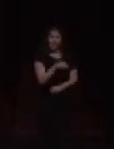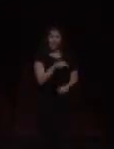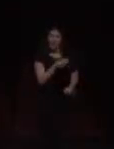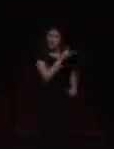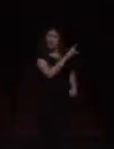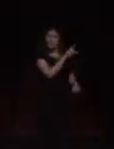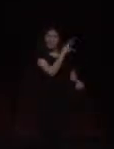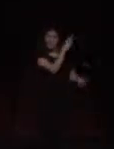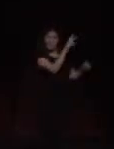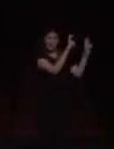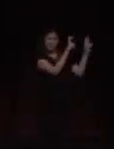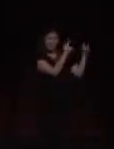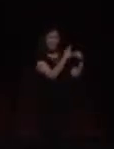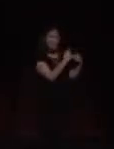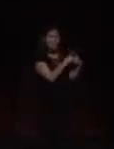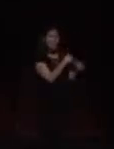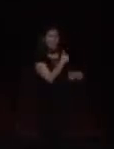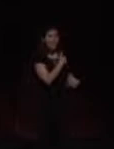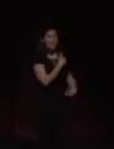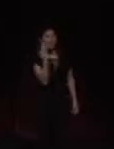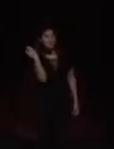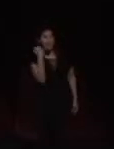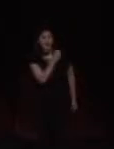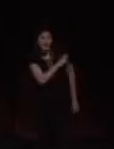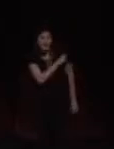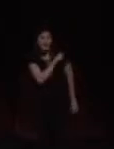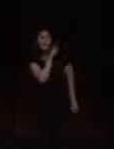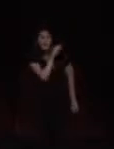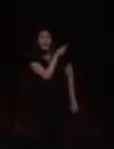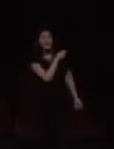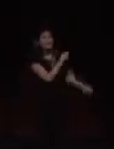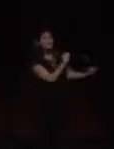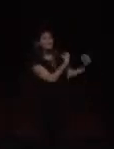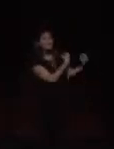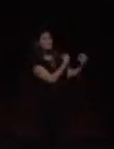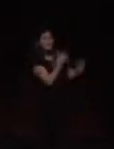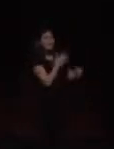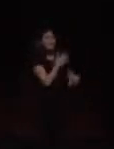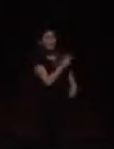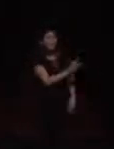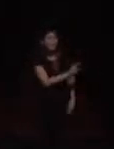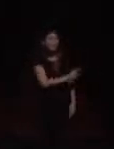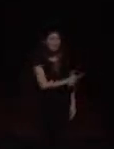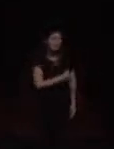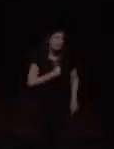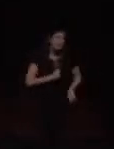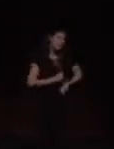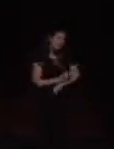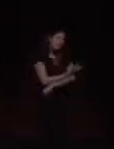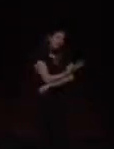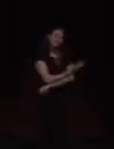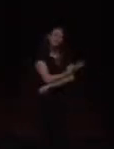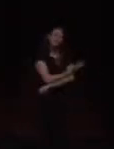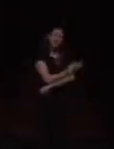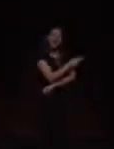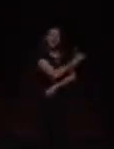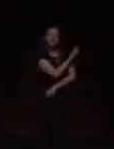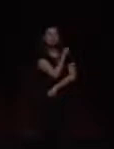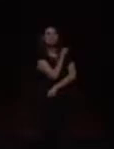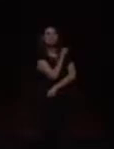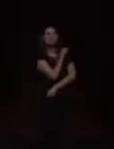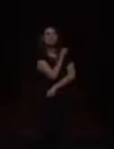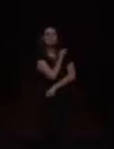na Escola da Vila alguns pouquinhos anos atrás. Então foi muito emocionante ouvir o relato dela aqui, por